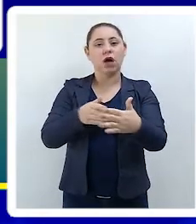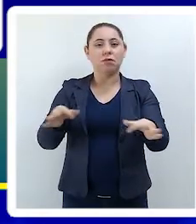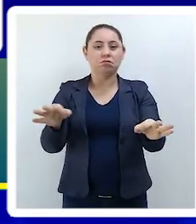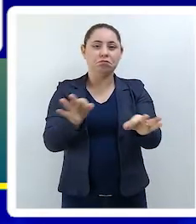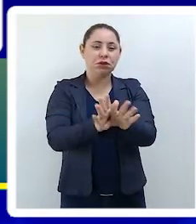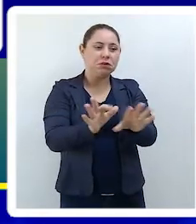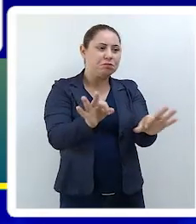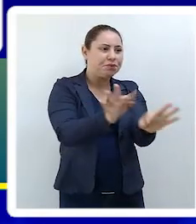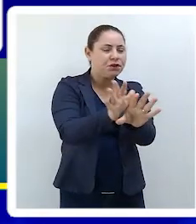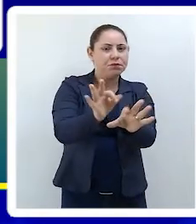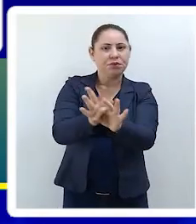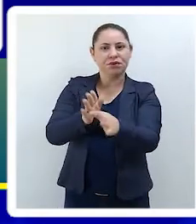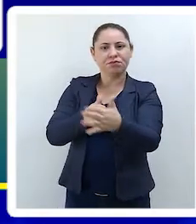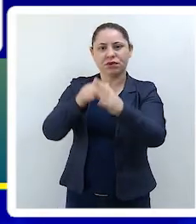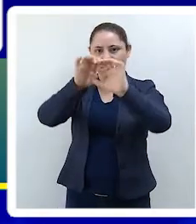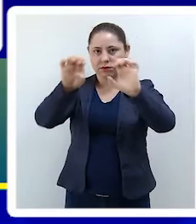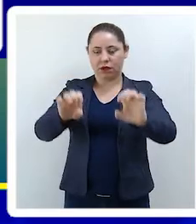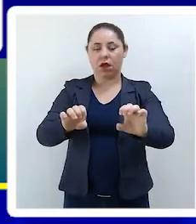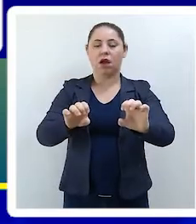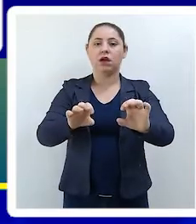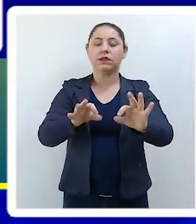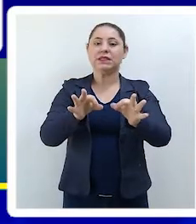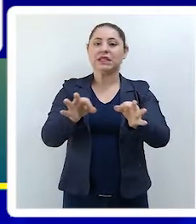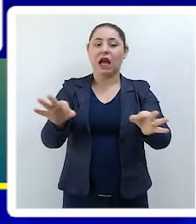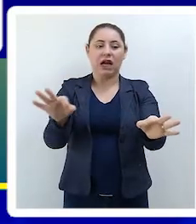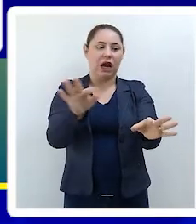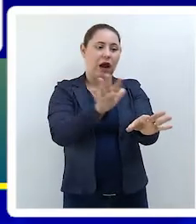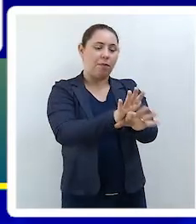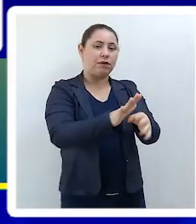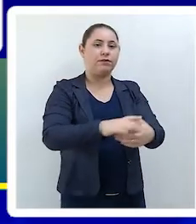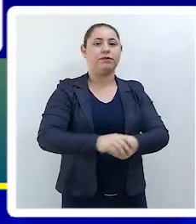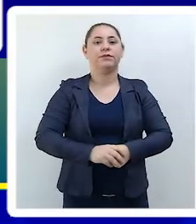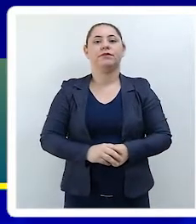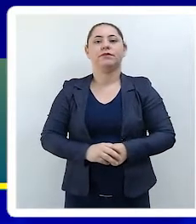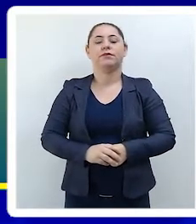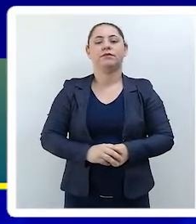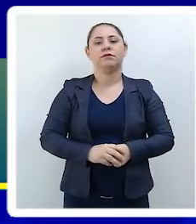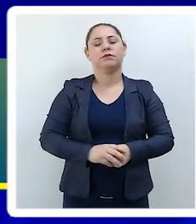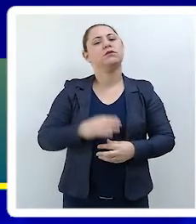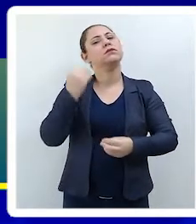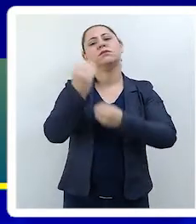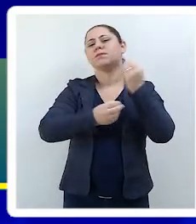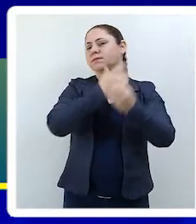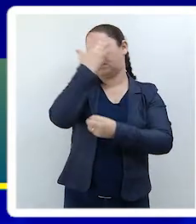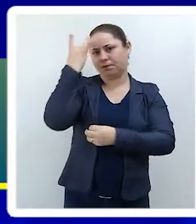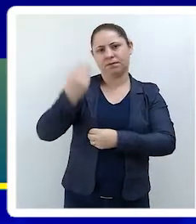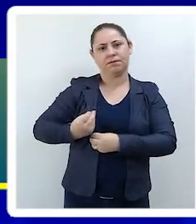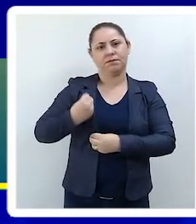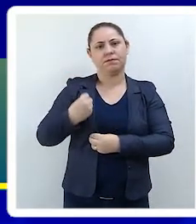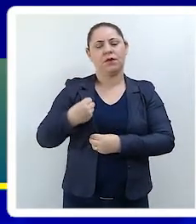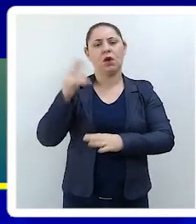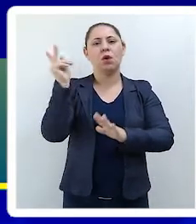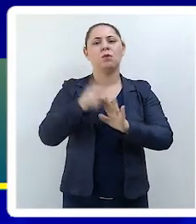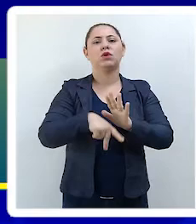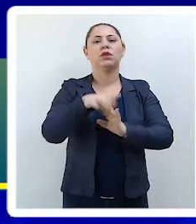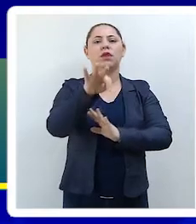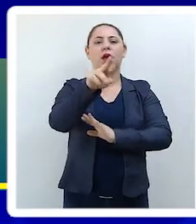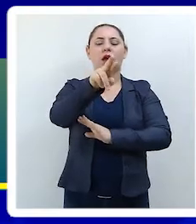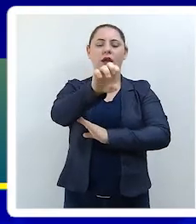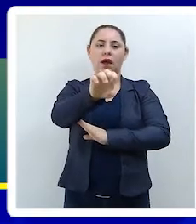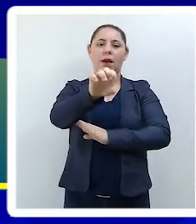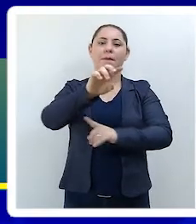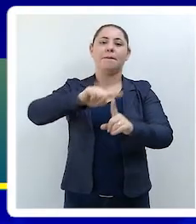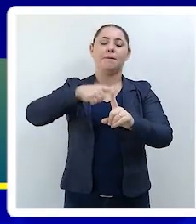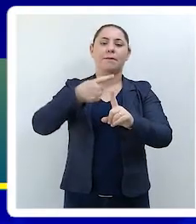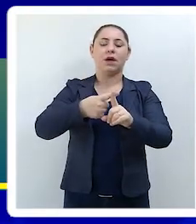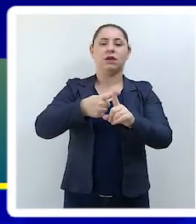essas barreiras estruturais sejam definitivamente rompidas. Como as pessoas podem participar do projeto TRE Mais Igualdade?